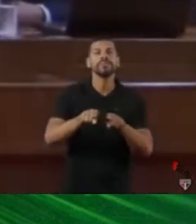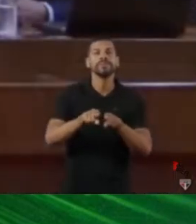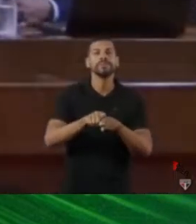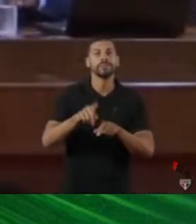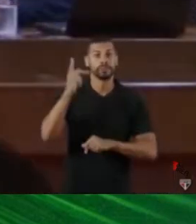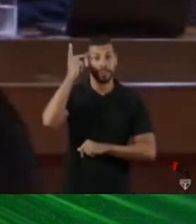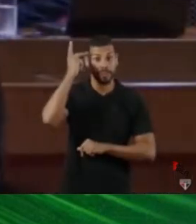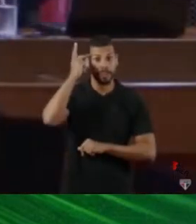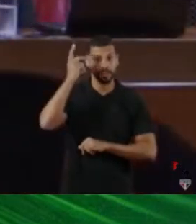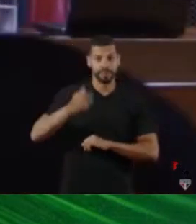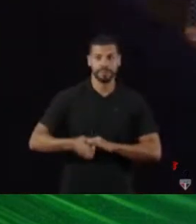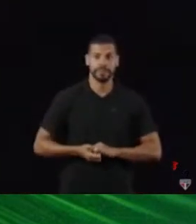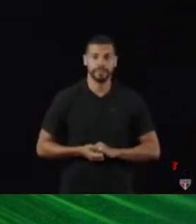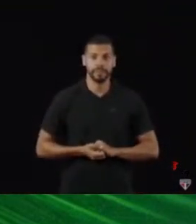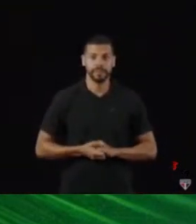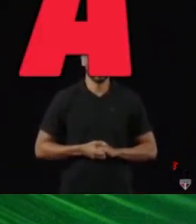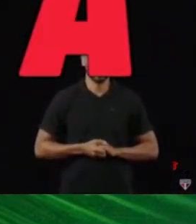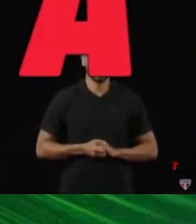Paulo